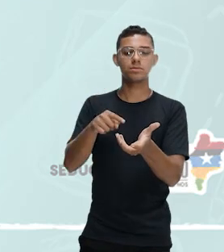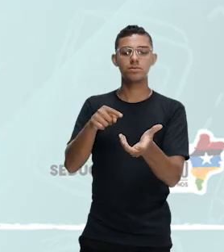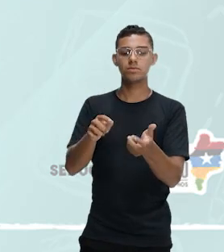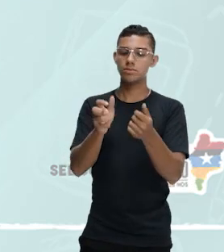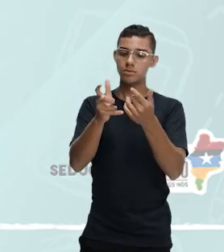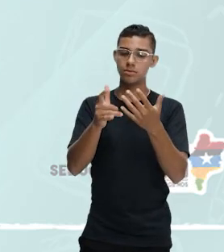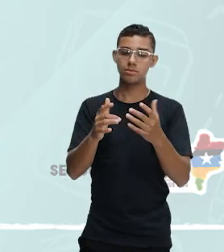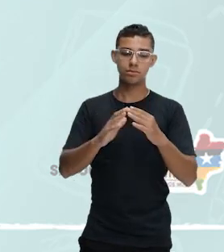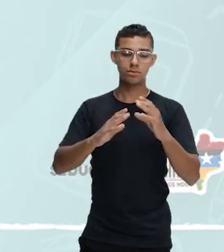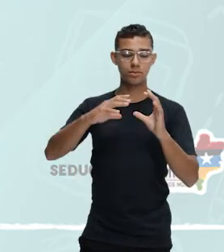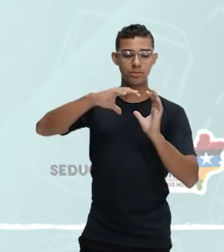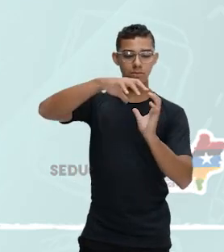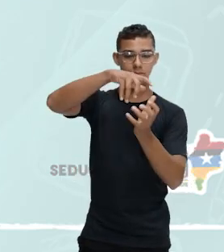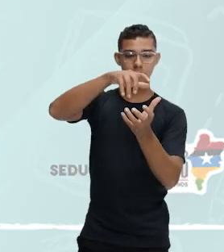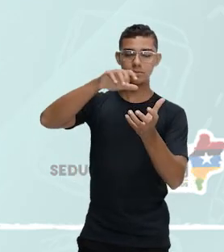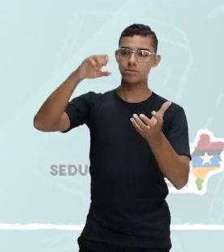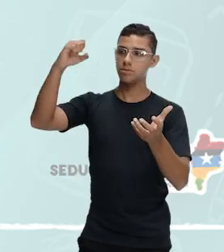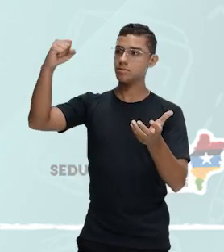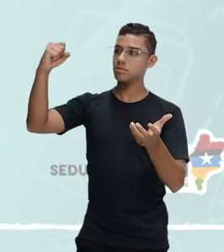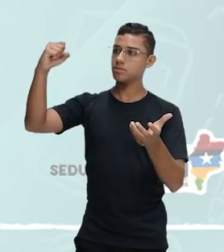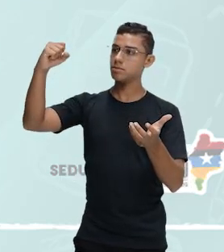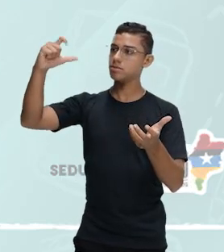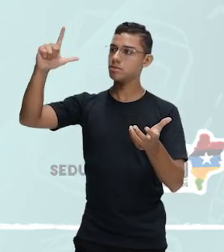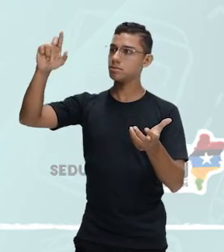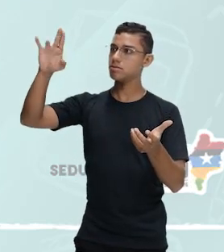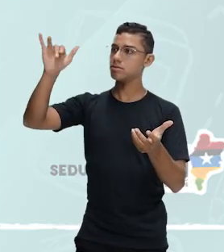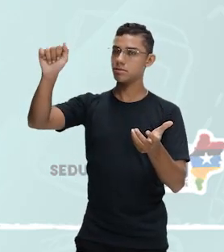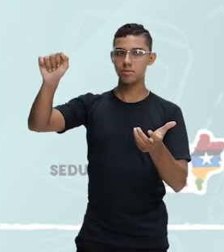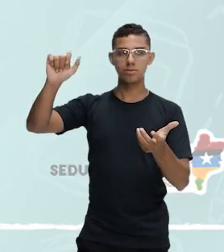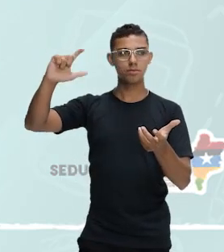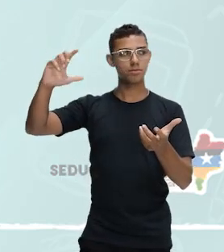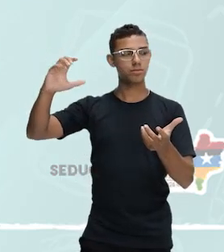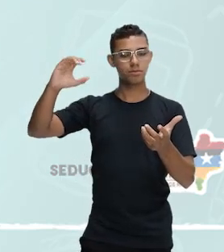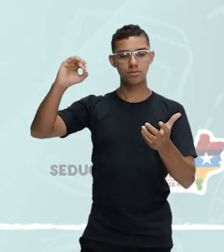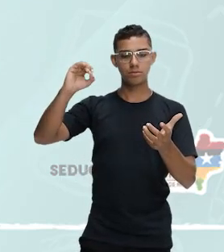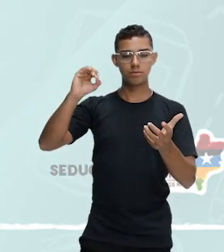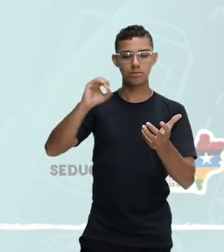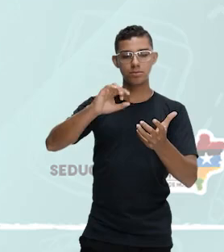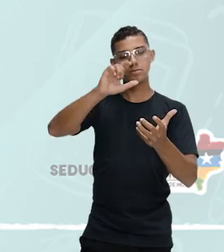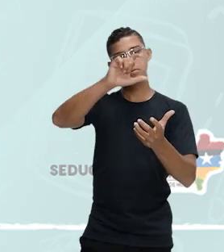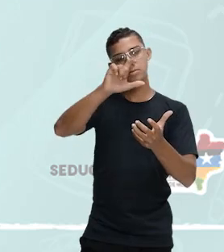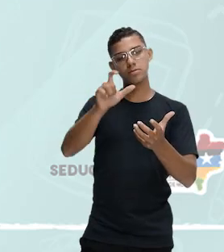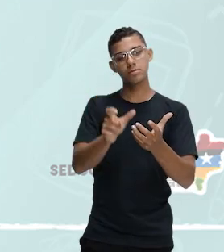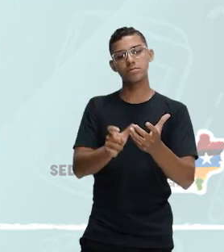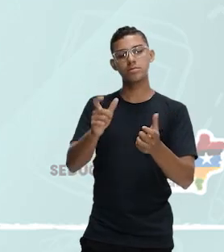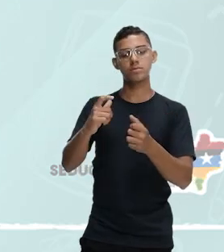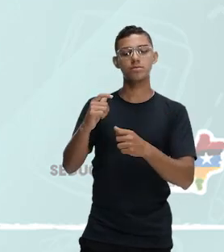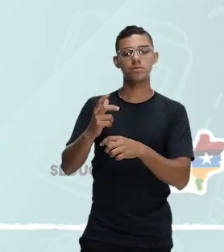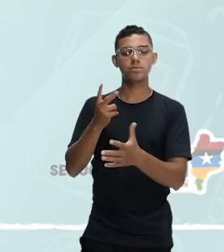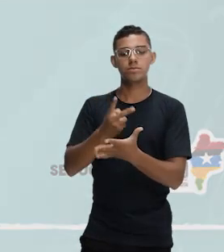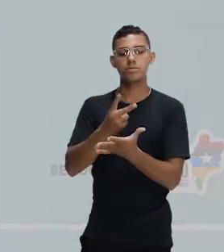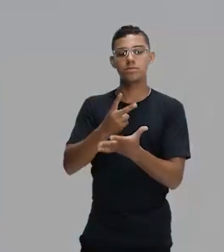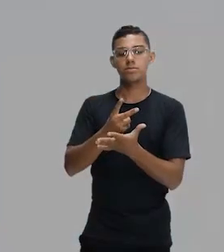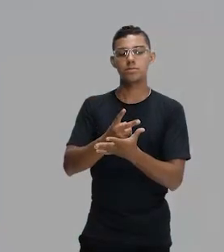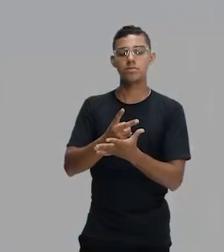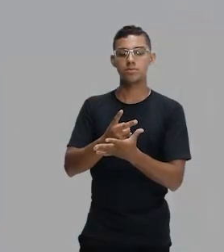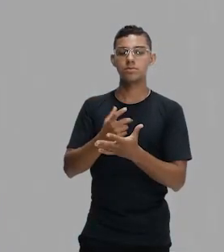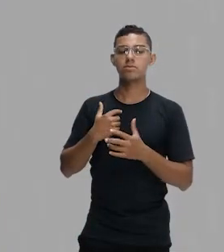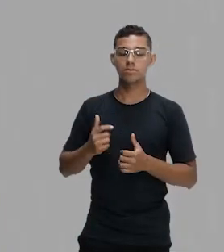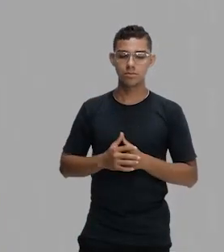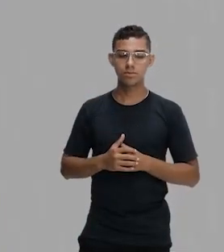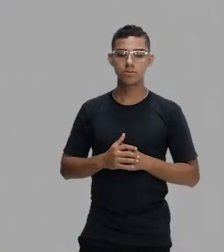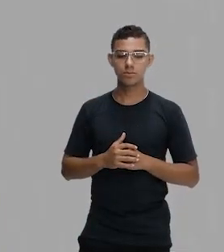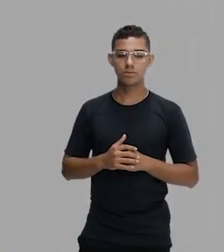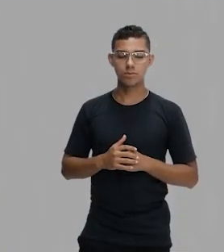sombra da Terra na Lua, durante um eclipse lunar, é sempre arredondada. Ok? Então é um forte indício de que a